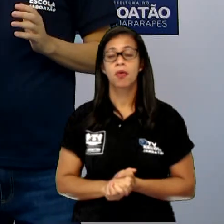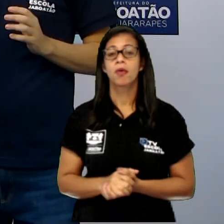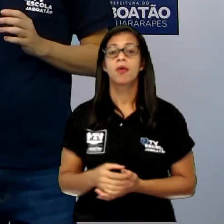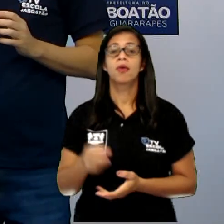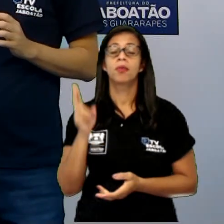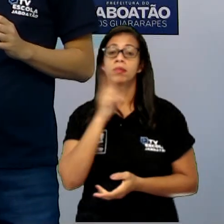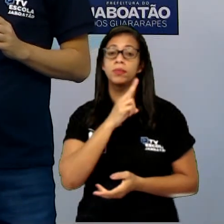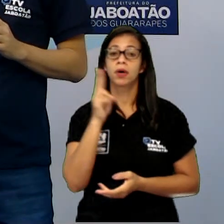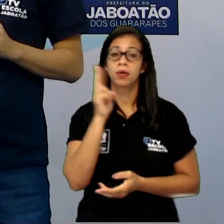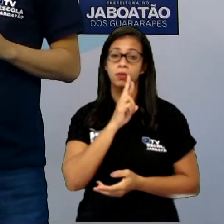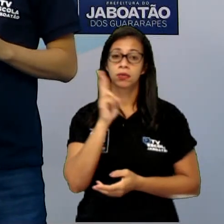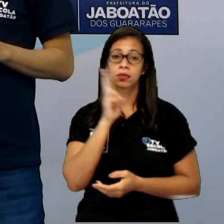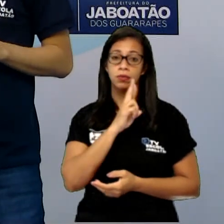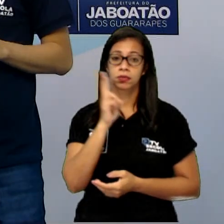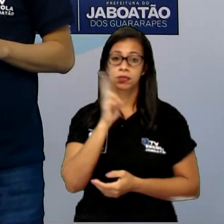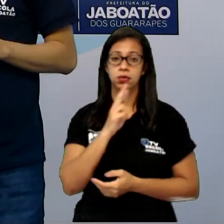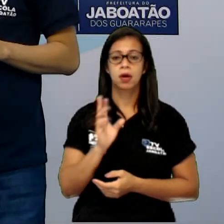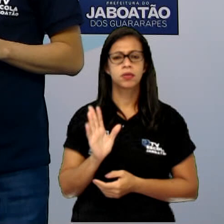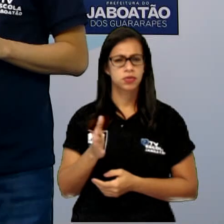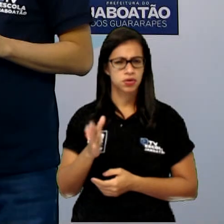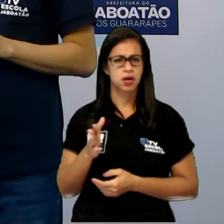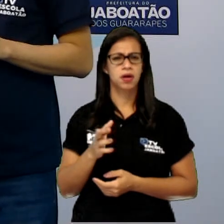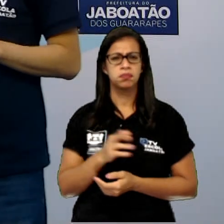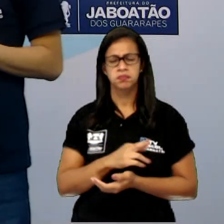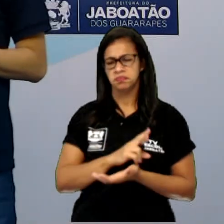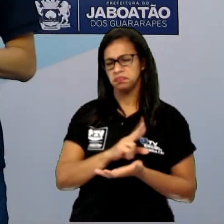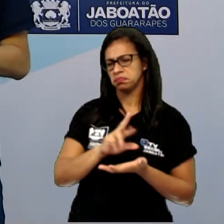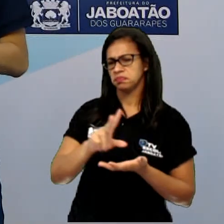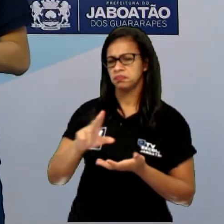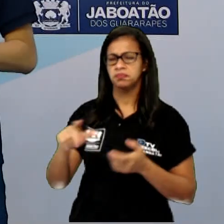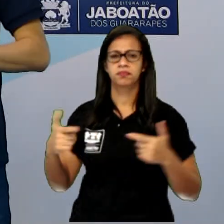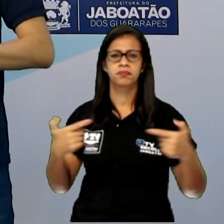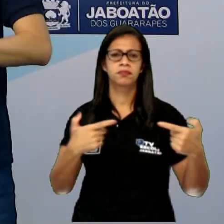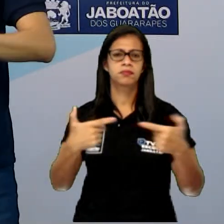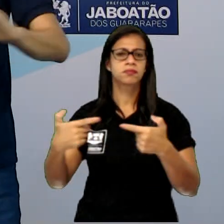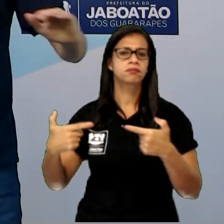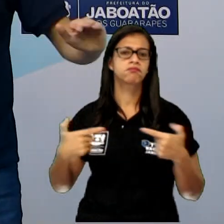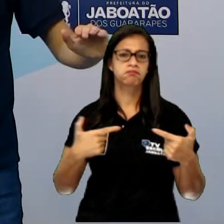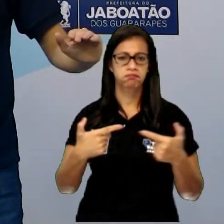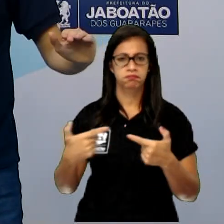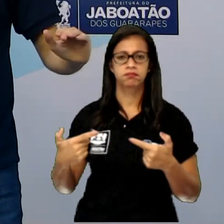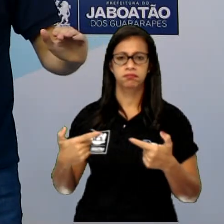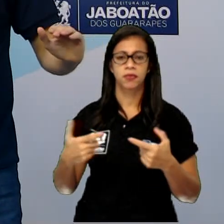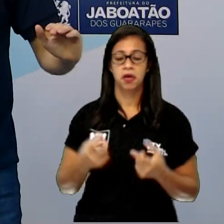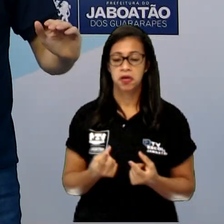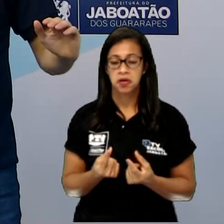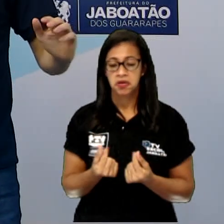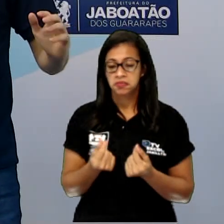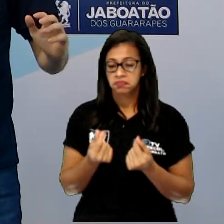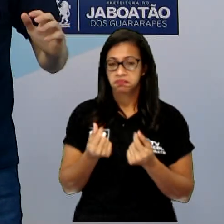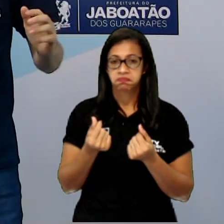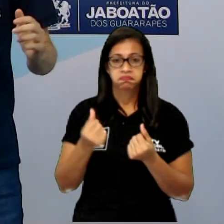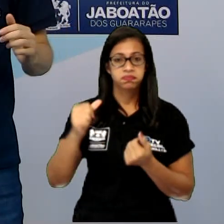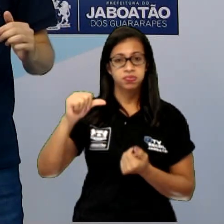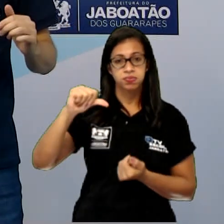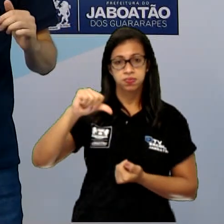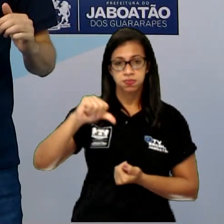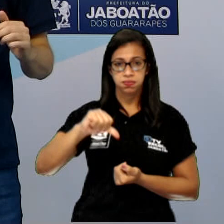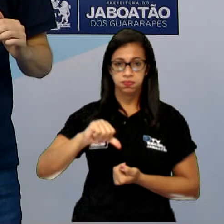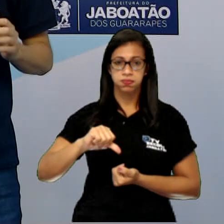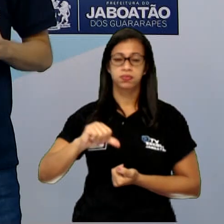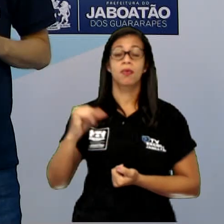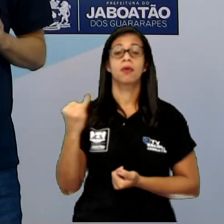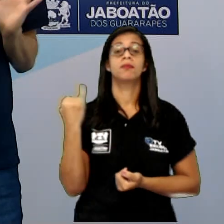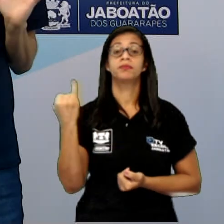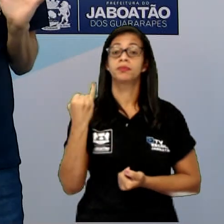por inúmeras revoltas, inúmeras guerras, certo? E a sua economia estava completamente arrasada, era importante que